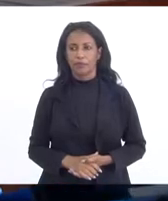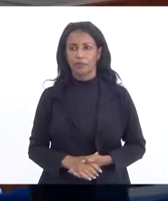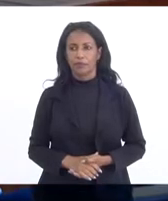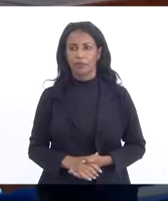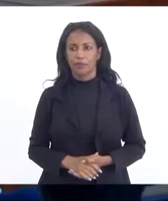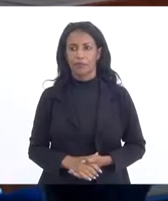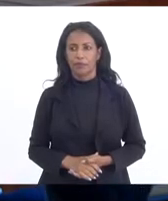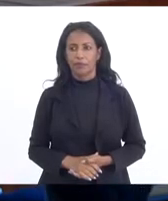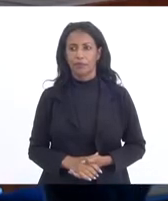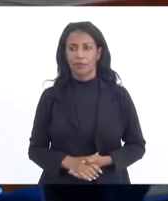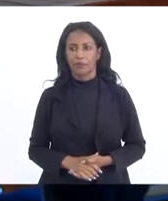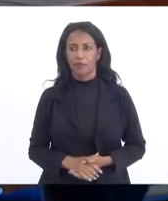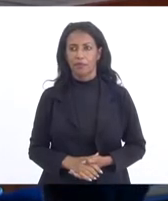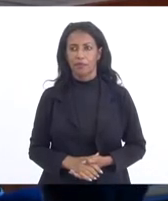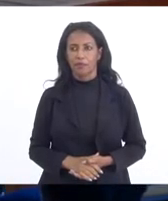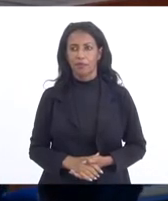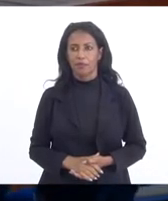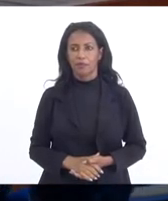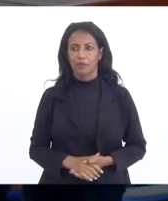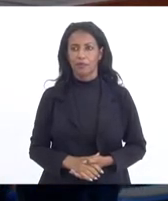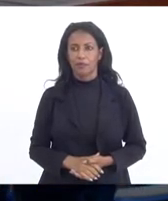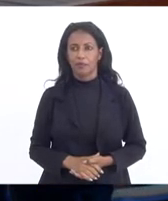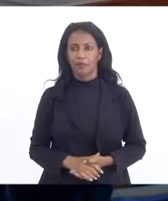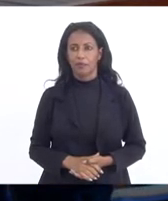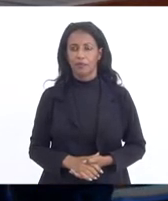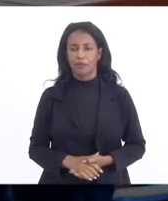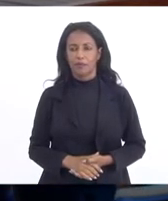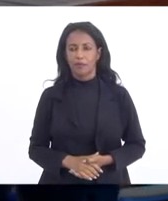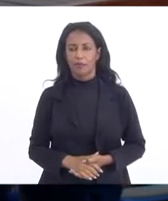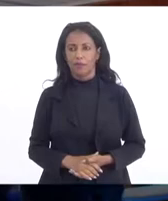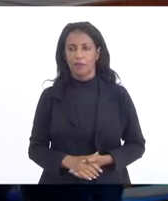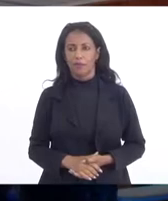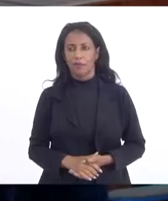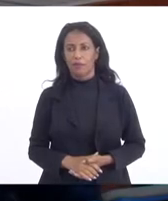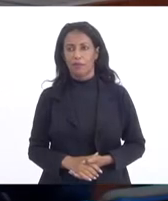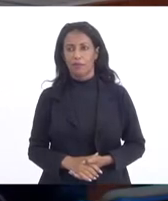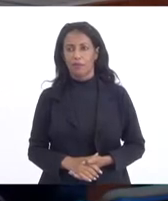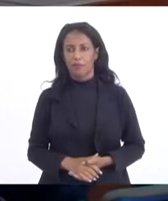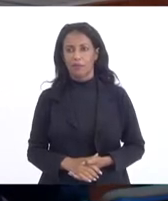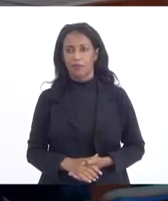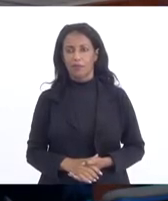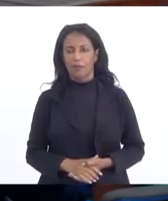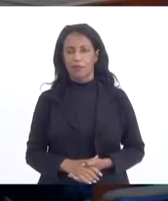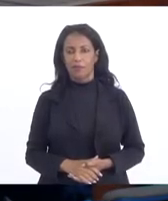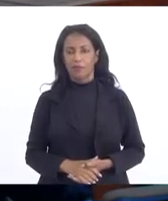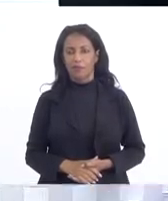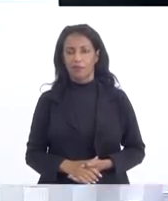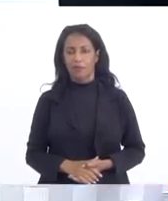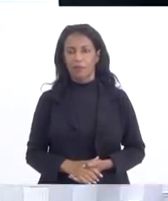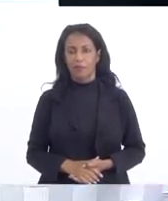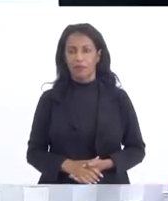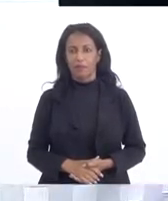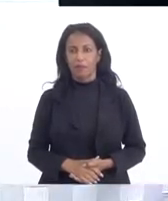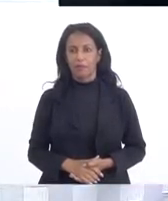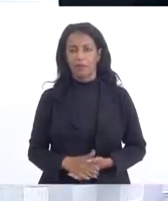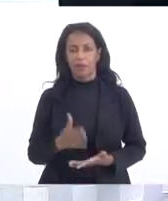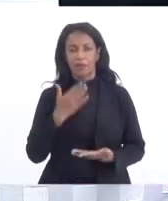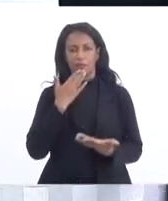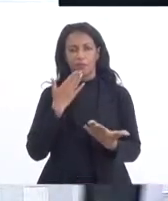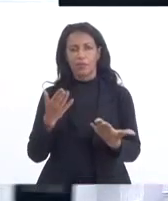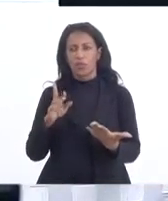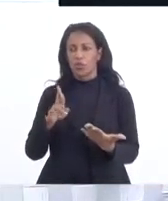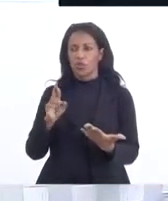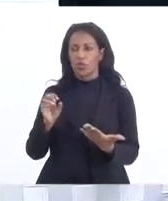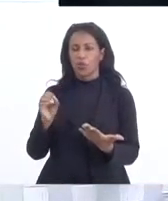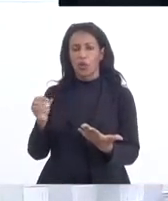Canta, Alfredão. José Magno, está em vontade. Então, eu vou pedir ao Ronaldo para